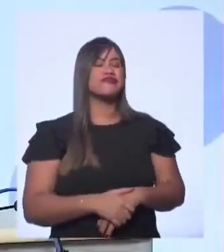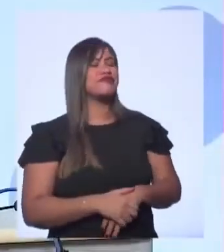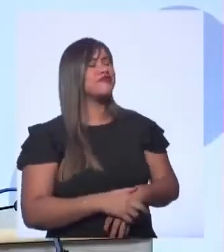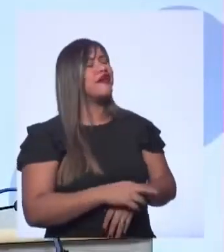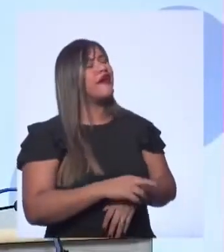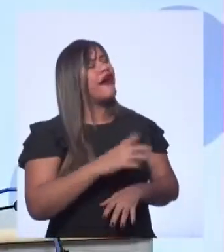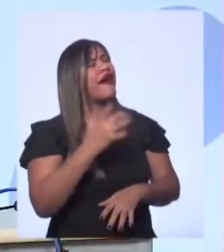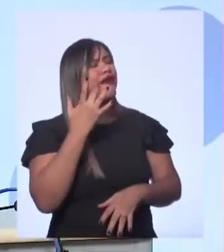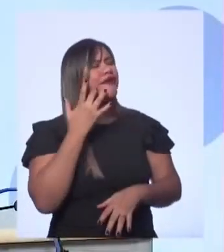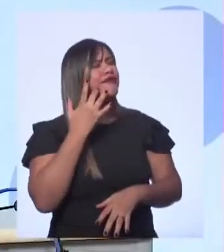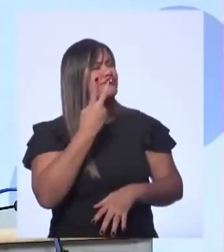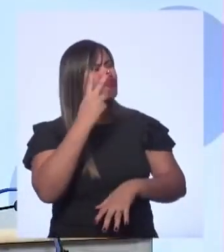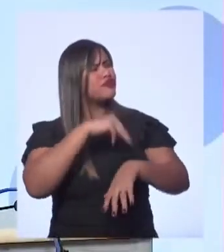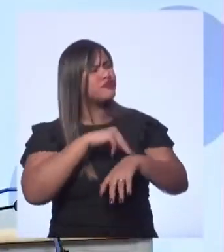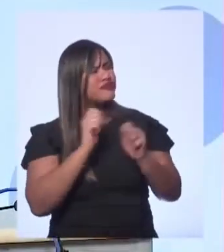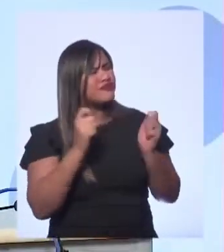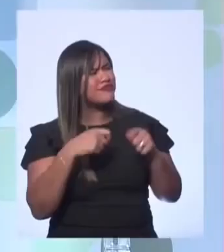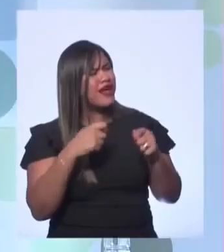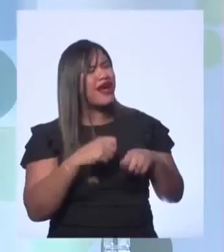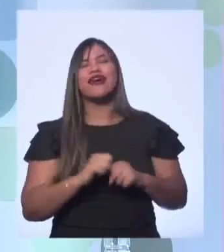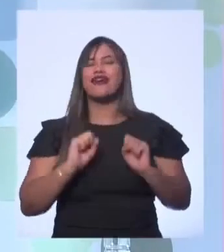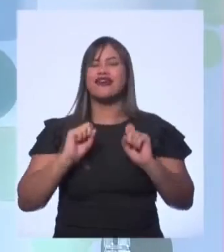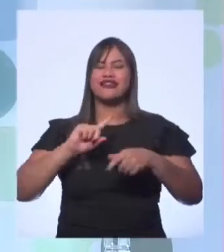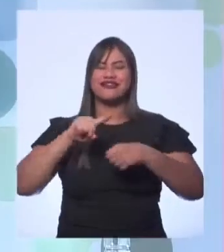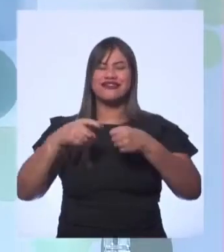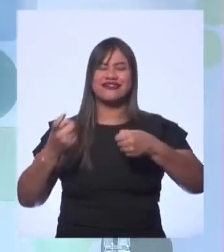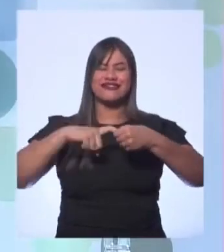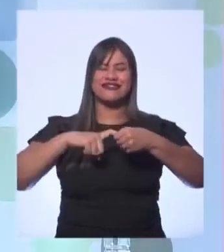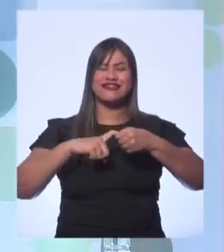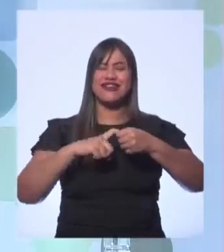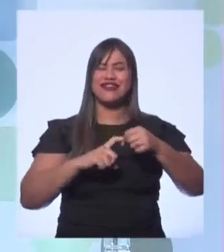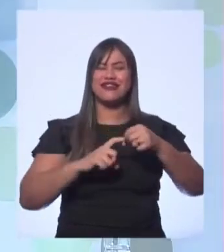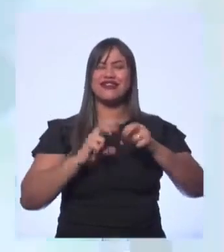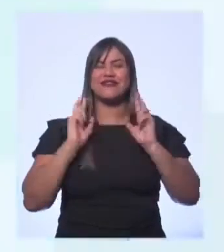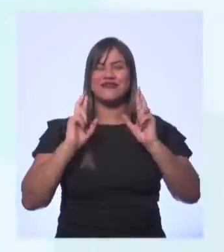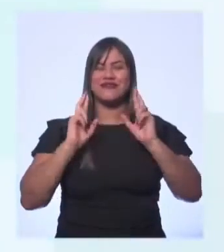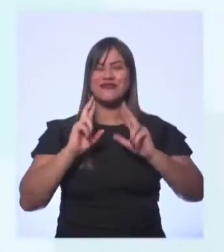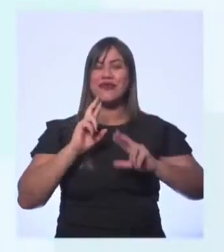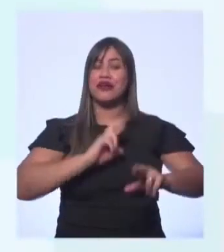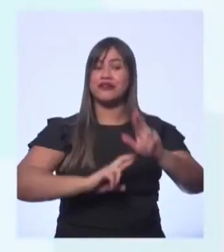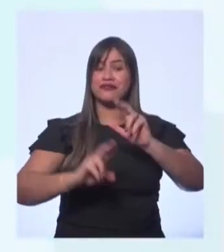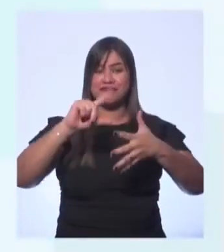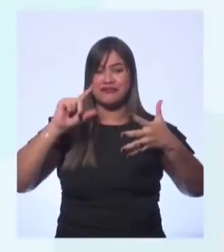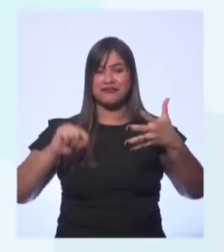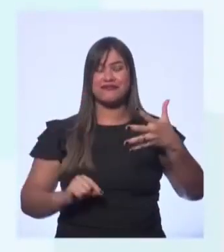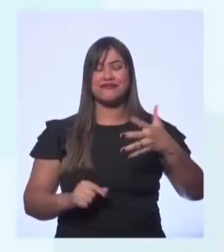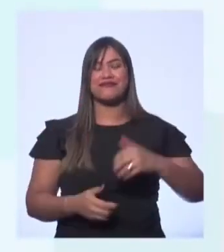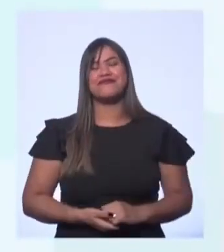Professora Roberta, 2 minutinhos? Ok, voltamos em 2 minutos. Boa sorte. Coloca a alternativa lá para mim.